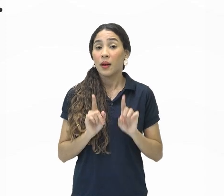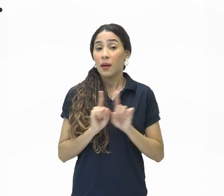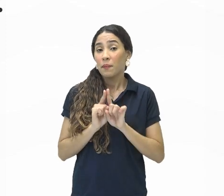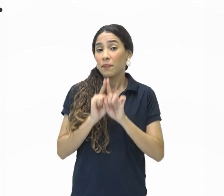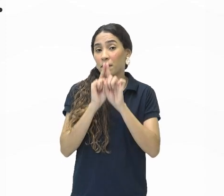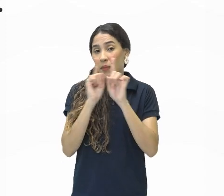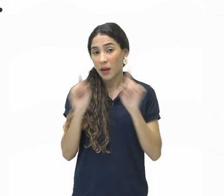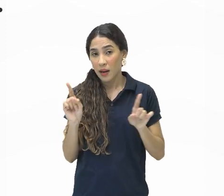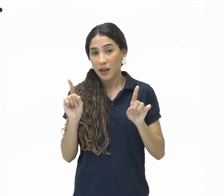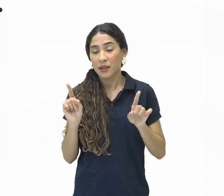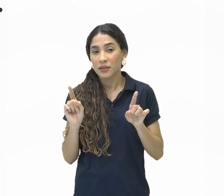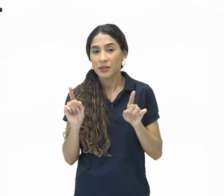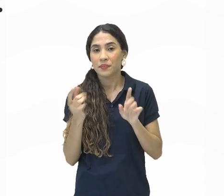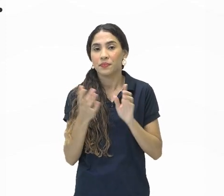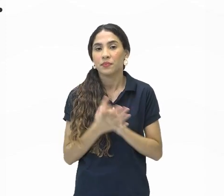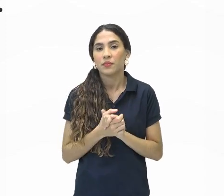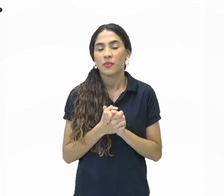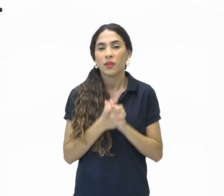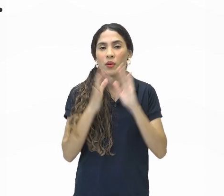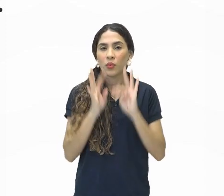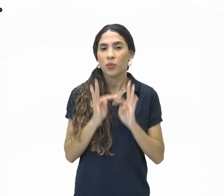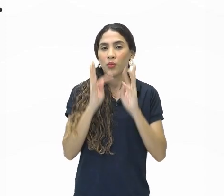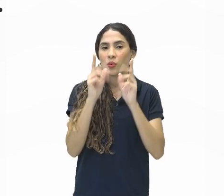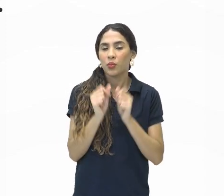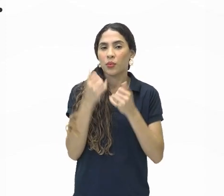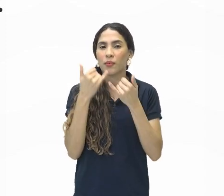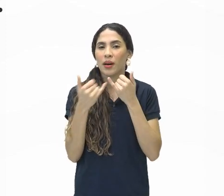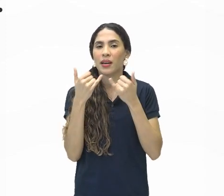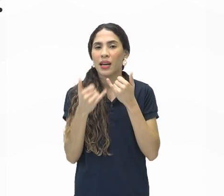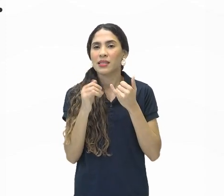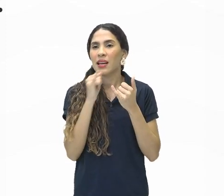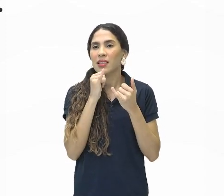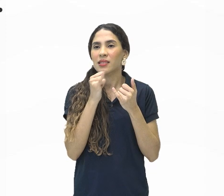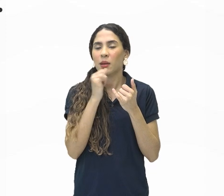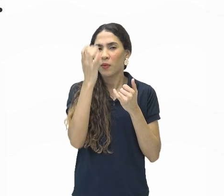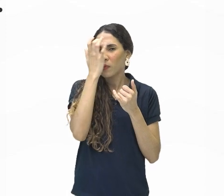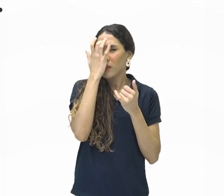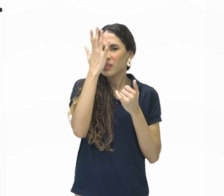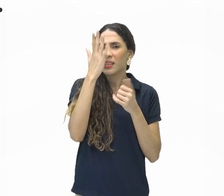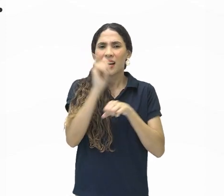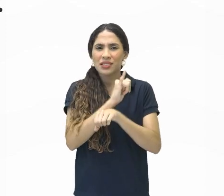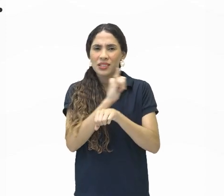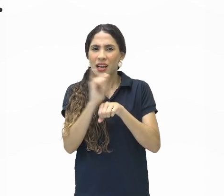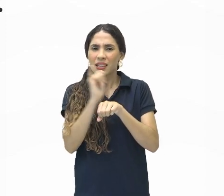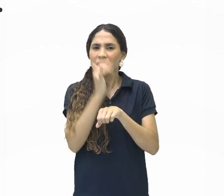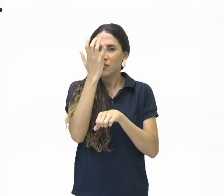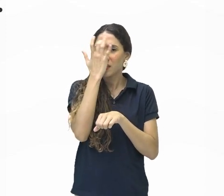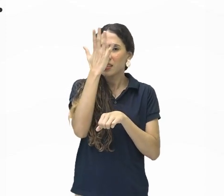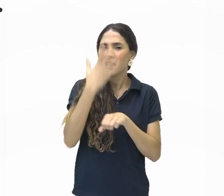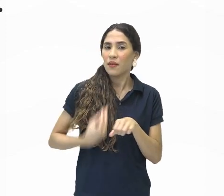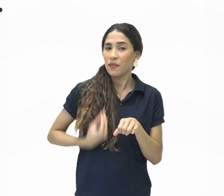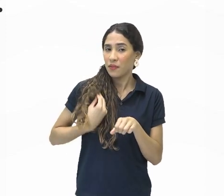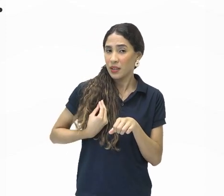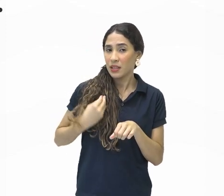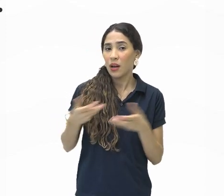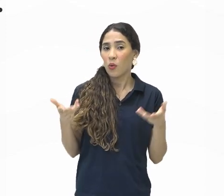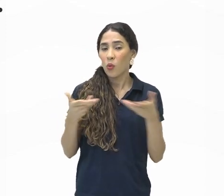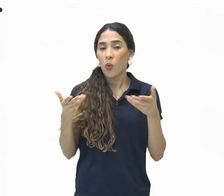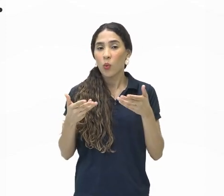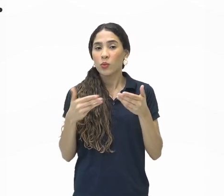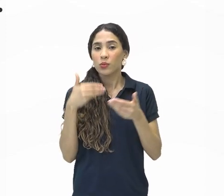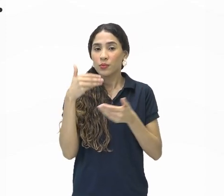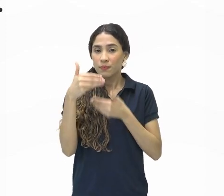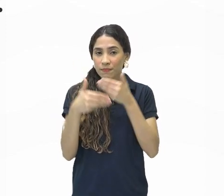Porém, por outro lado, tudo isso que parece, né, para facilitar a sua vida no cenário atual, está passando à